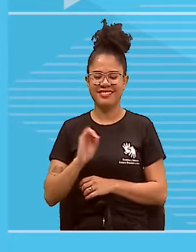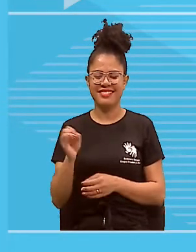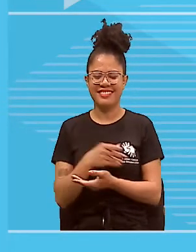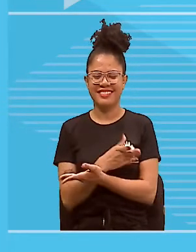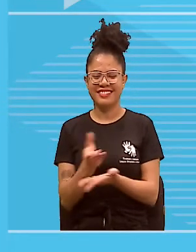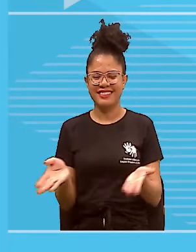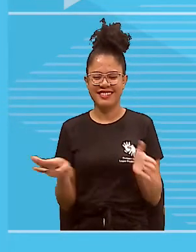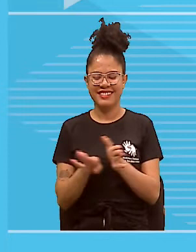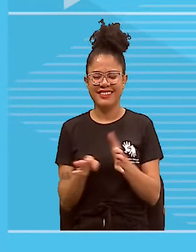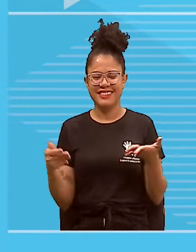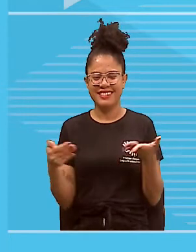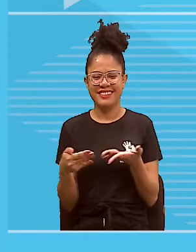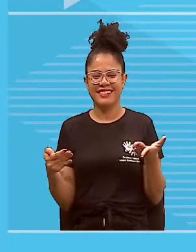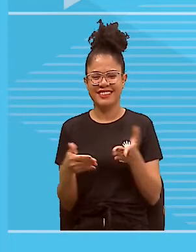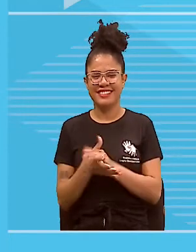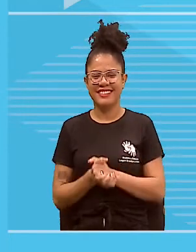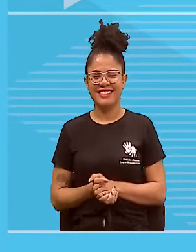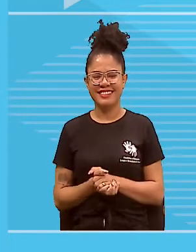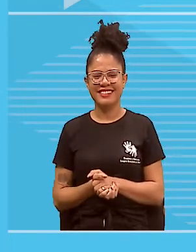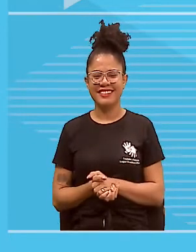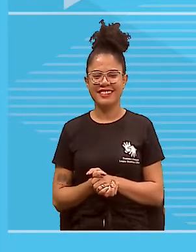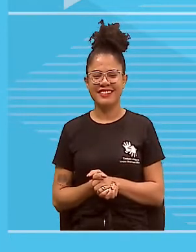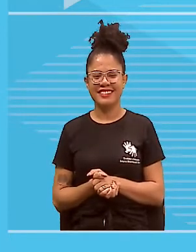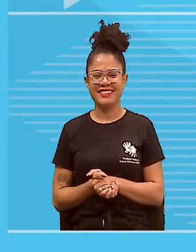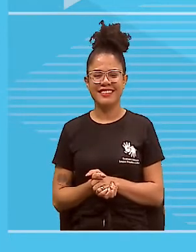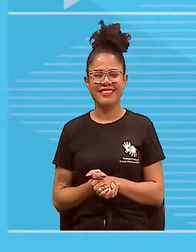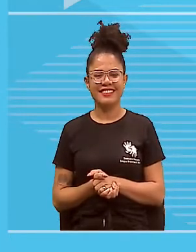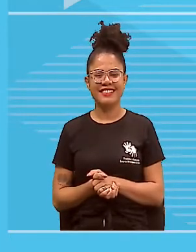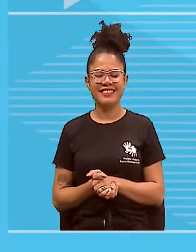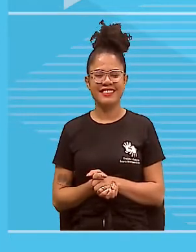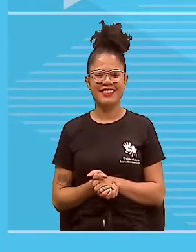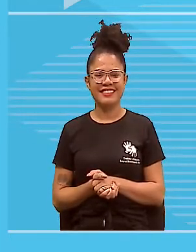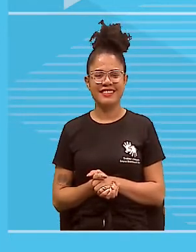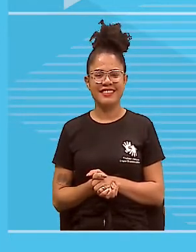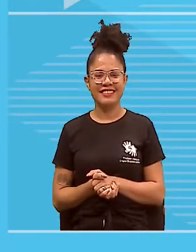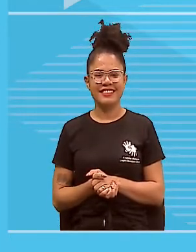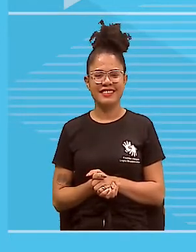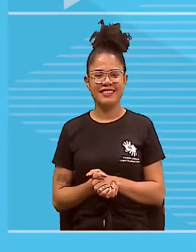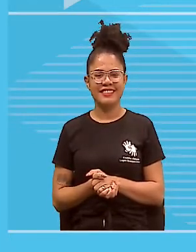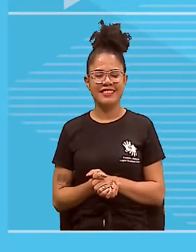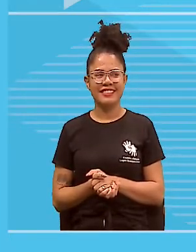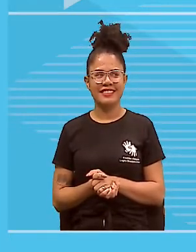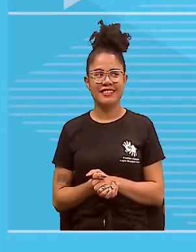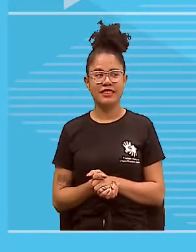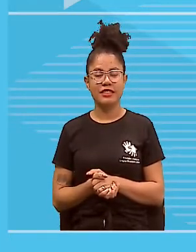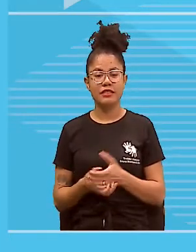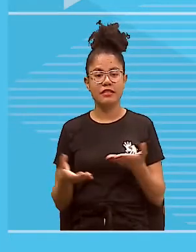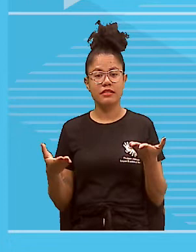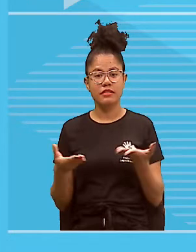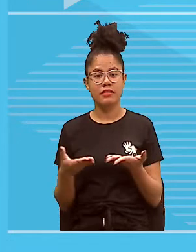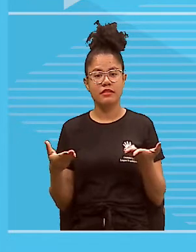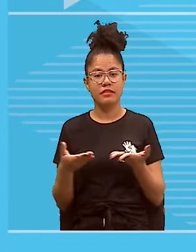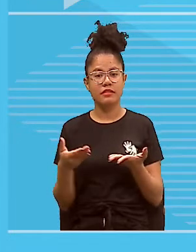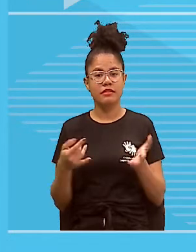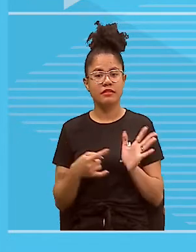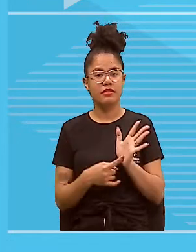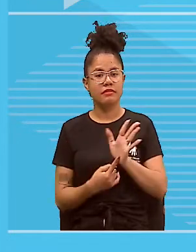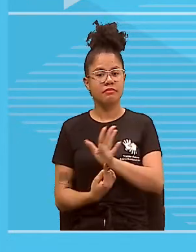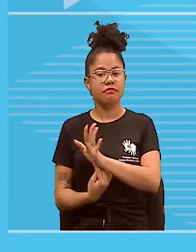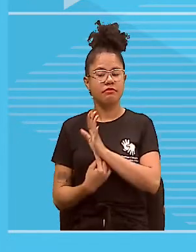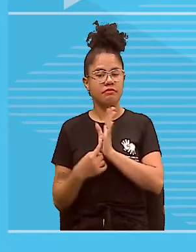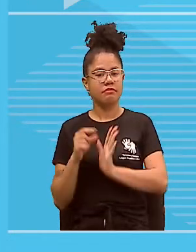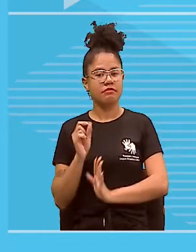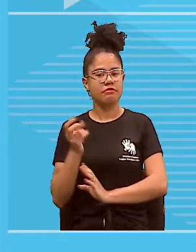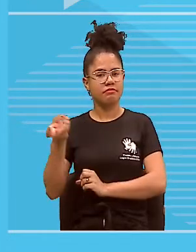a cores aos vivos Vamos botar um pouquinho agora de aspectos culturais